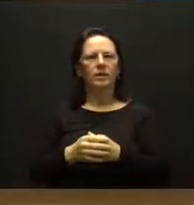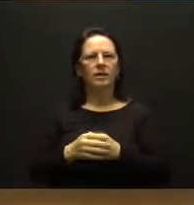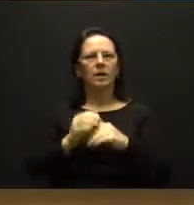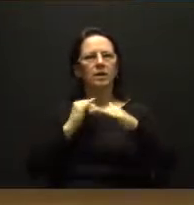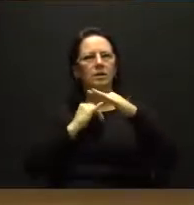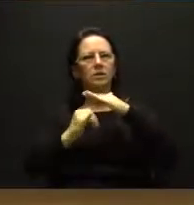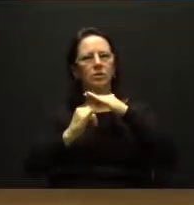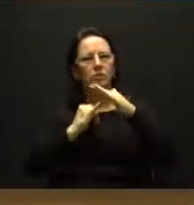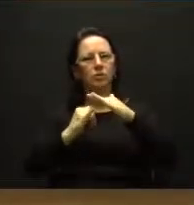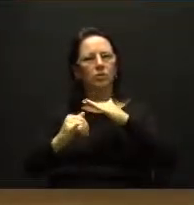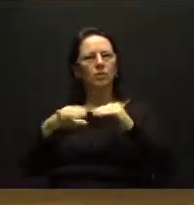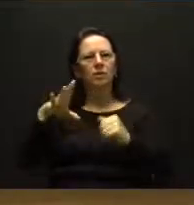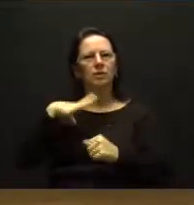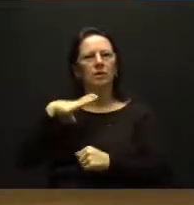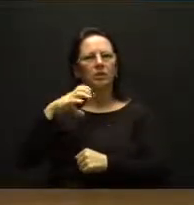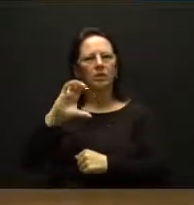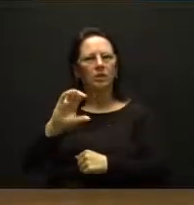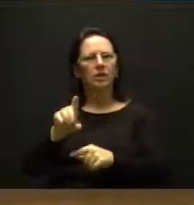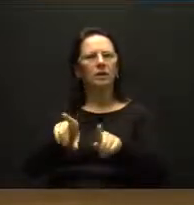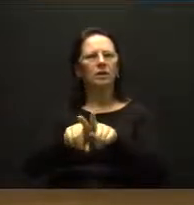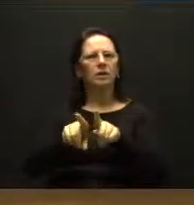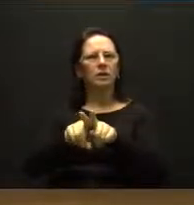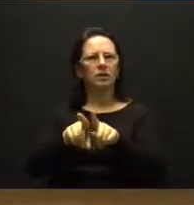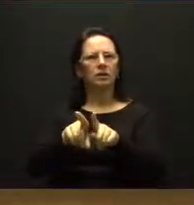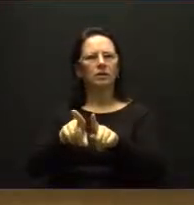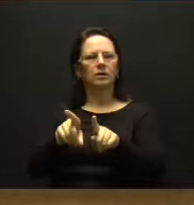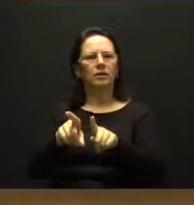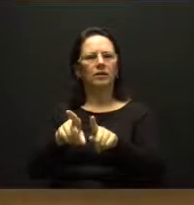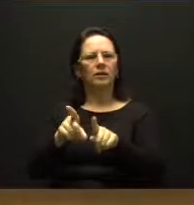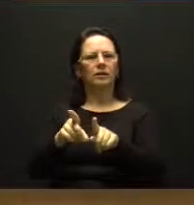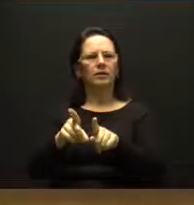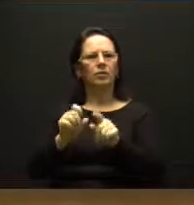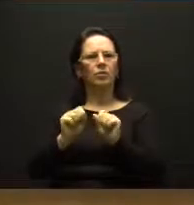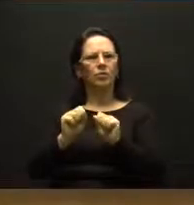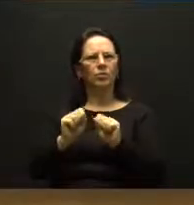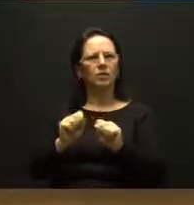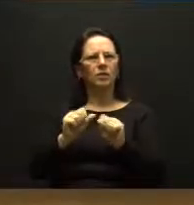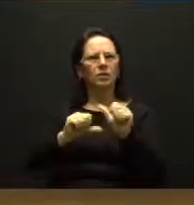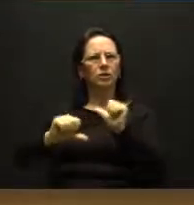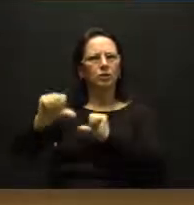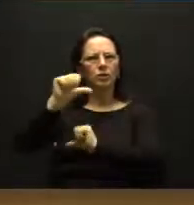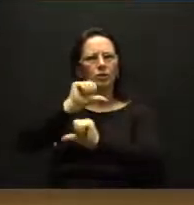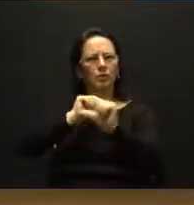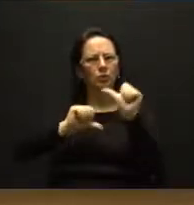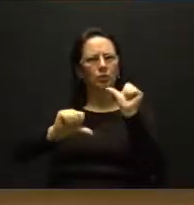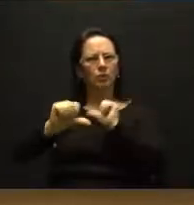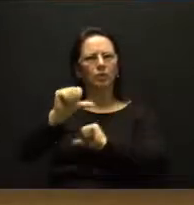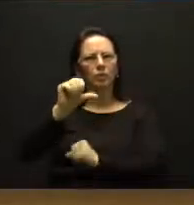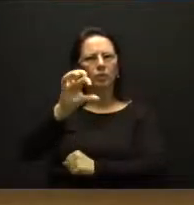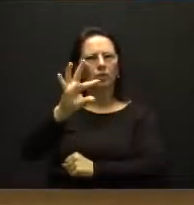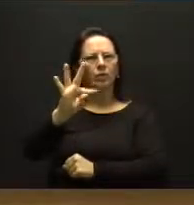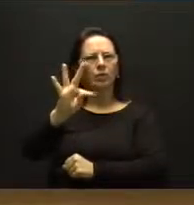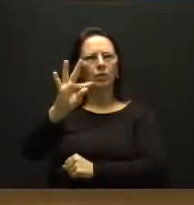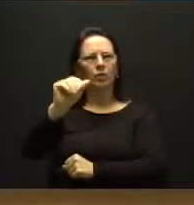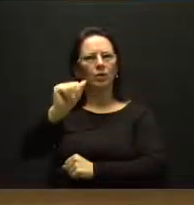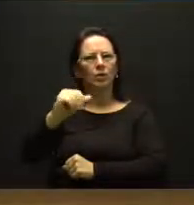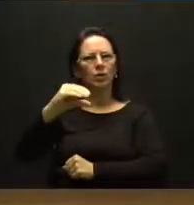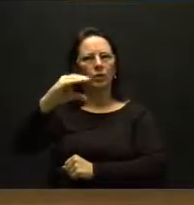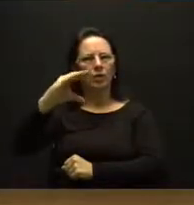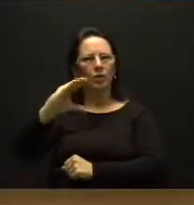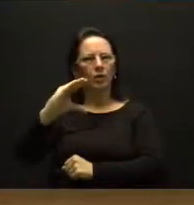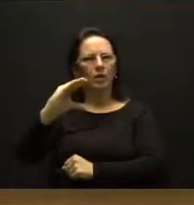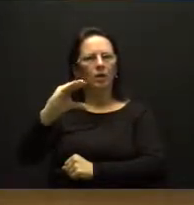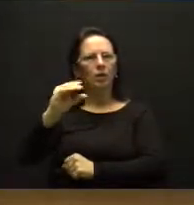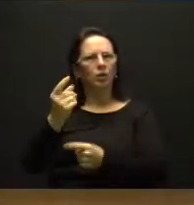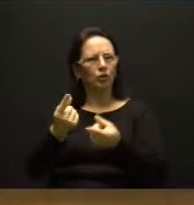cubatão tem um passivo muito grande a ser devolvido isso seria poderia ser revertido através de um tac e poderia ser usado para muitas